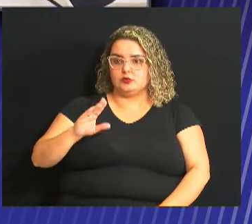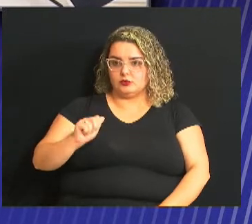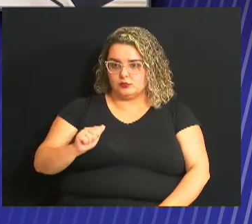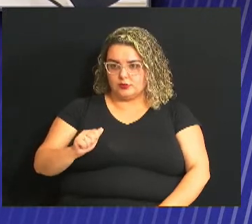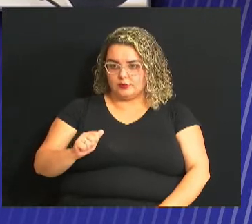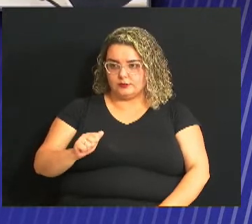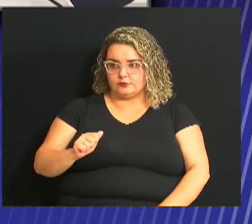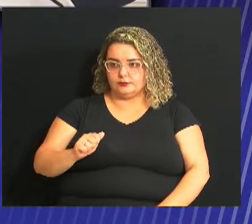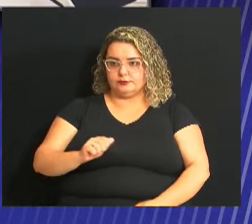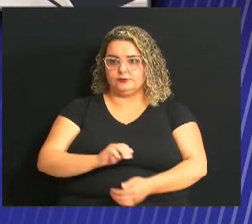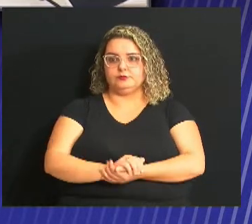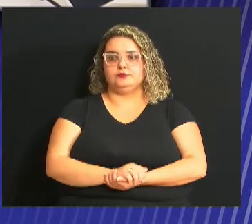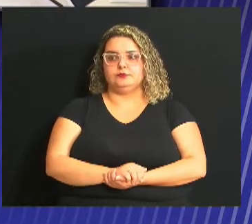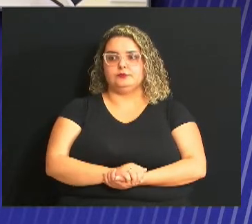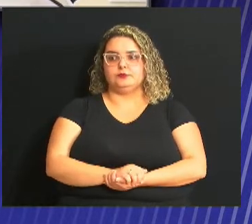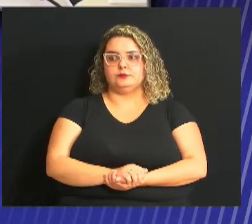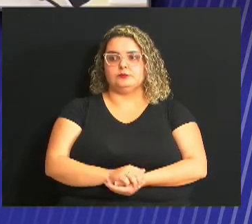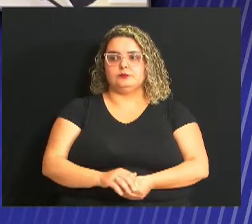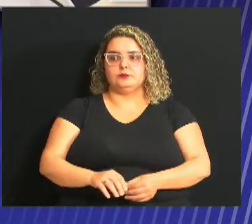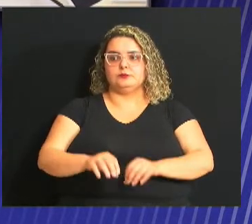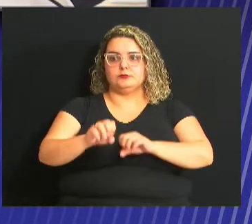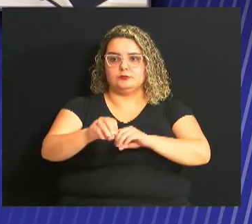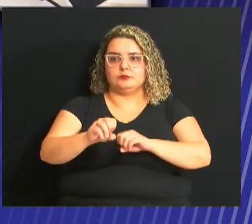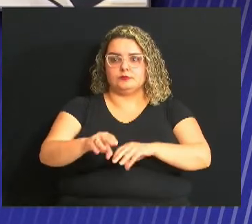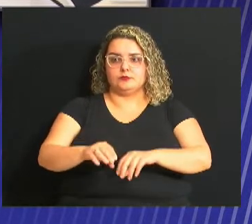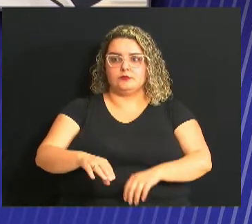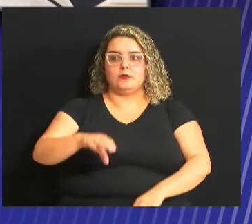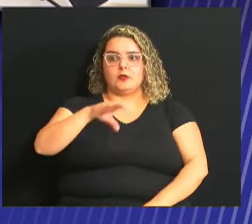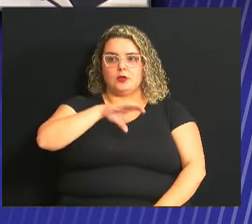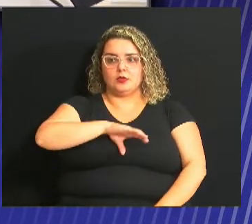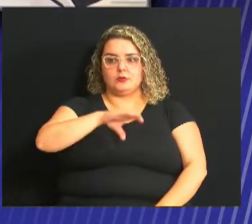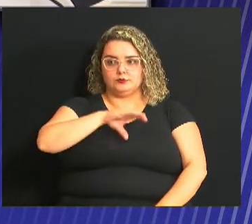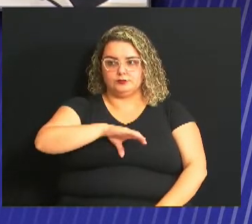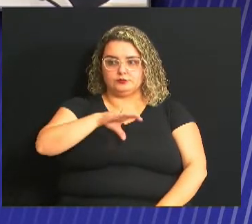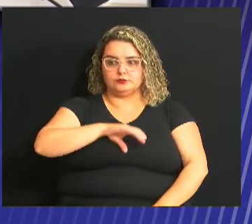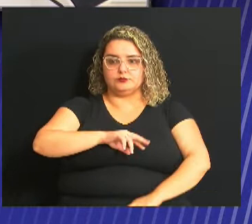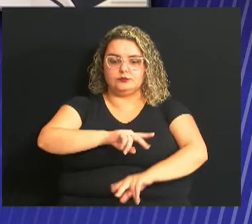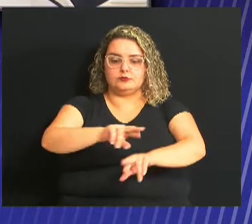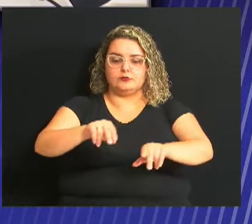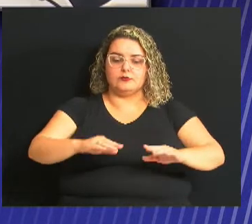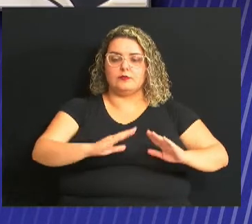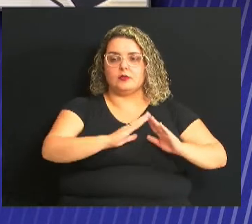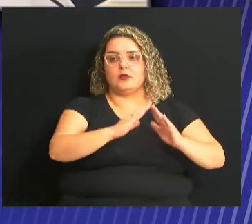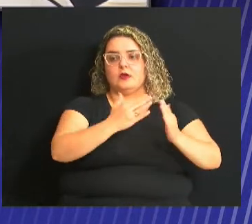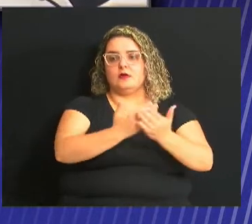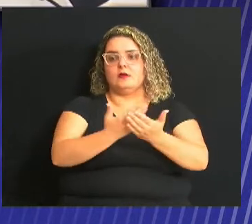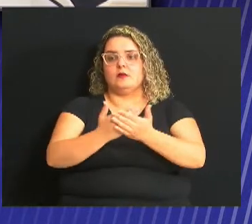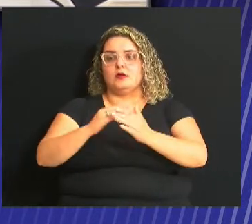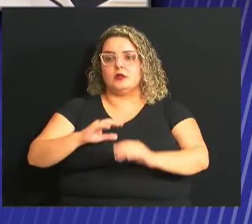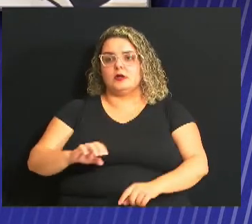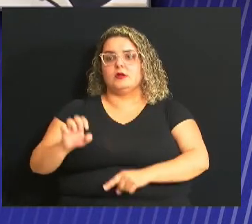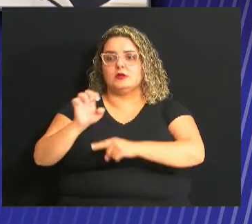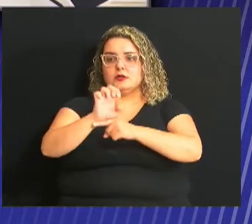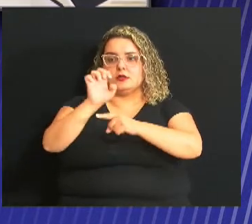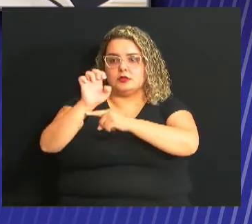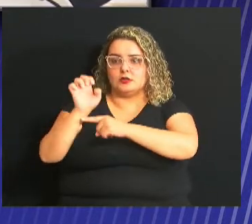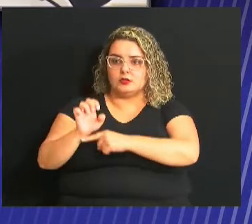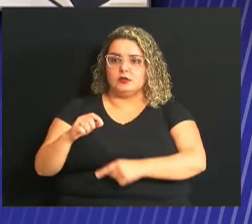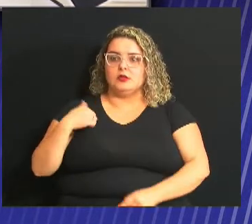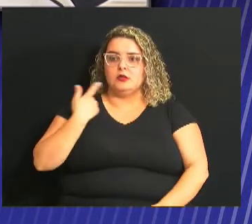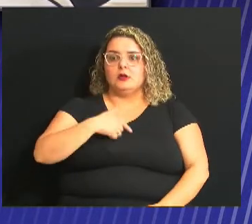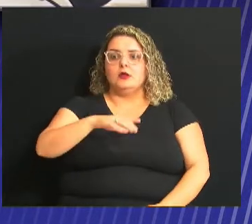Lecionou a matéria de língua de português em várias escolas estaduais e nosso